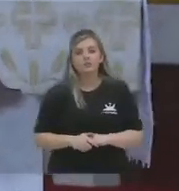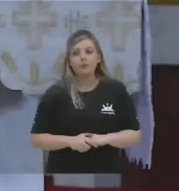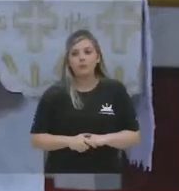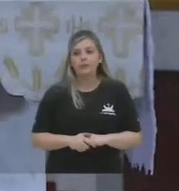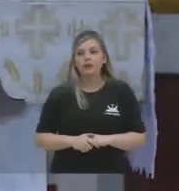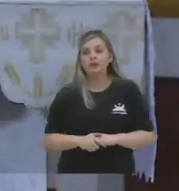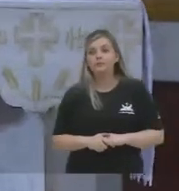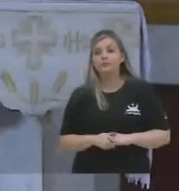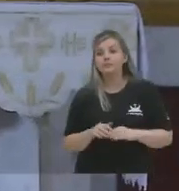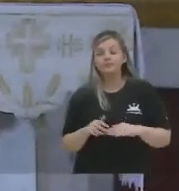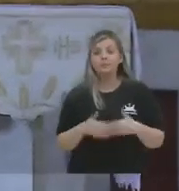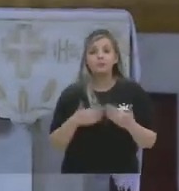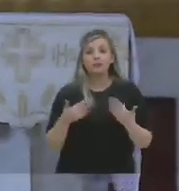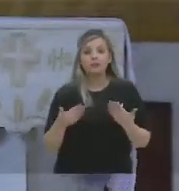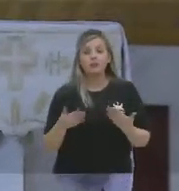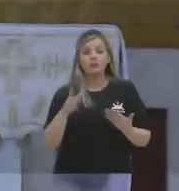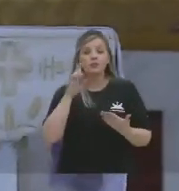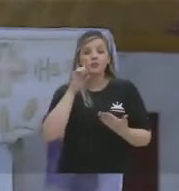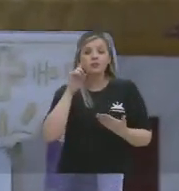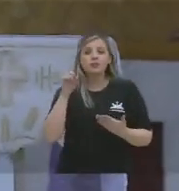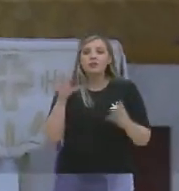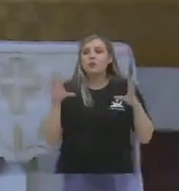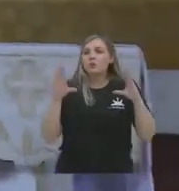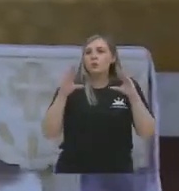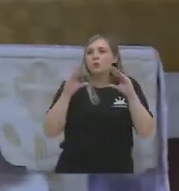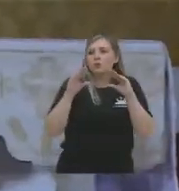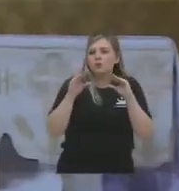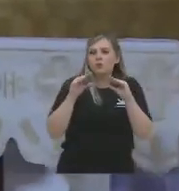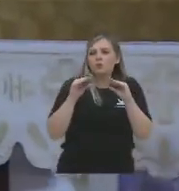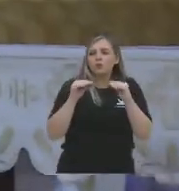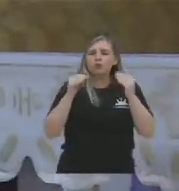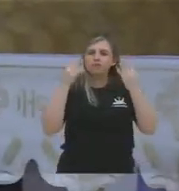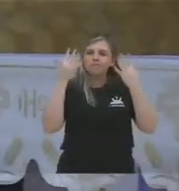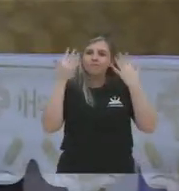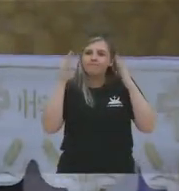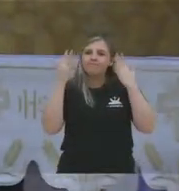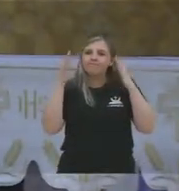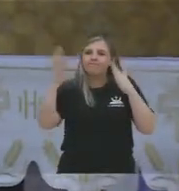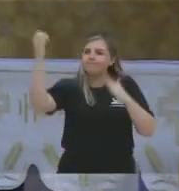esses dias, essas noites de louvor.